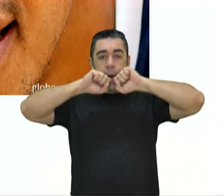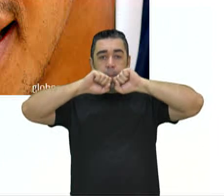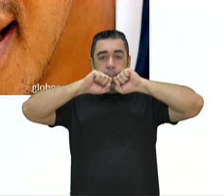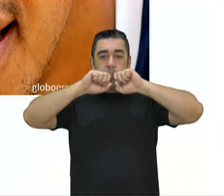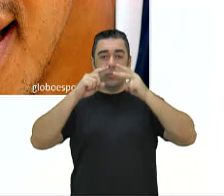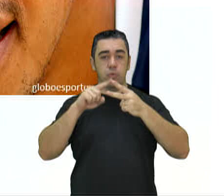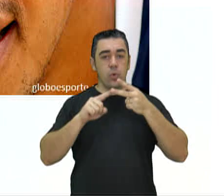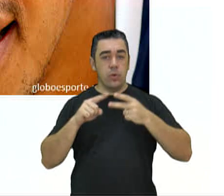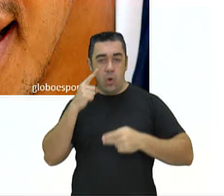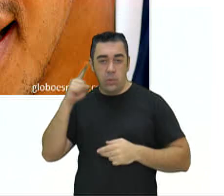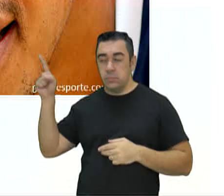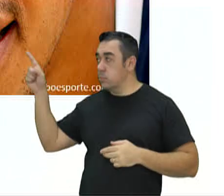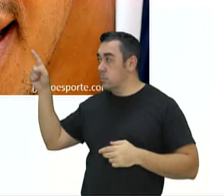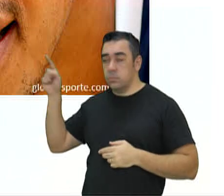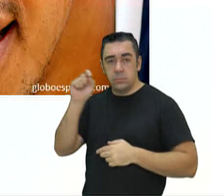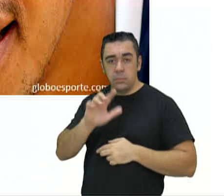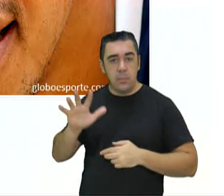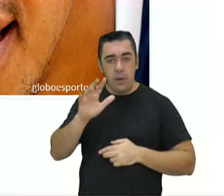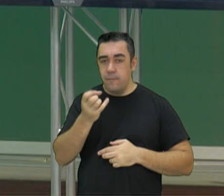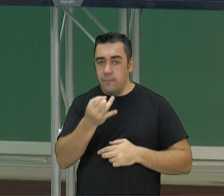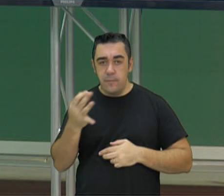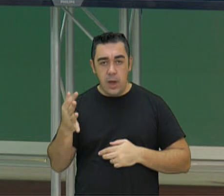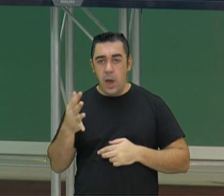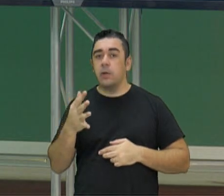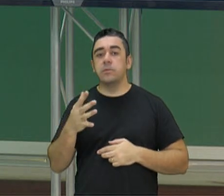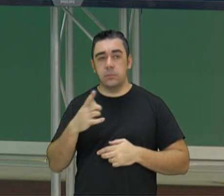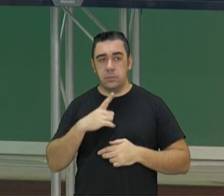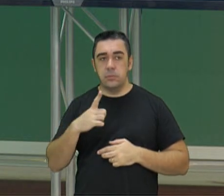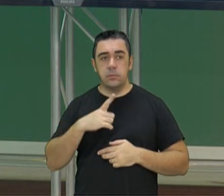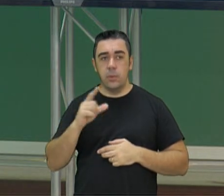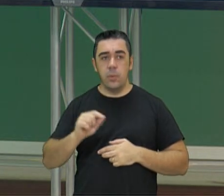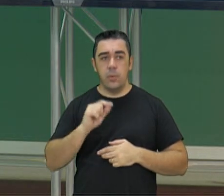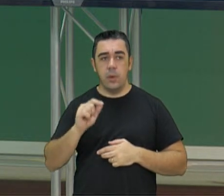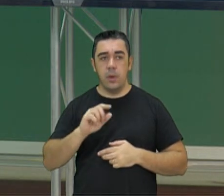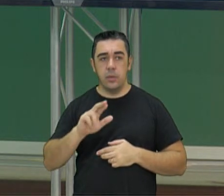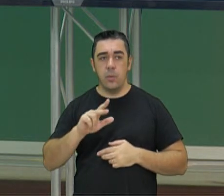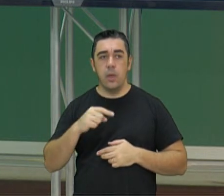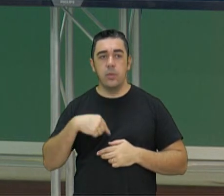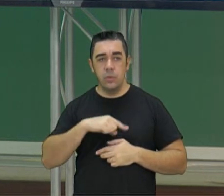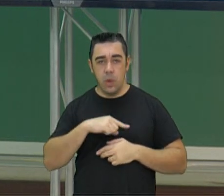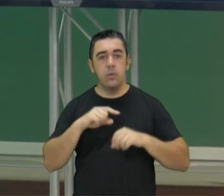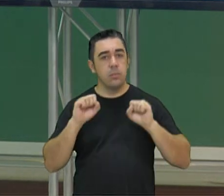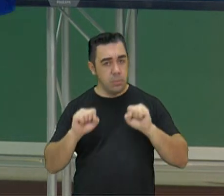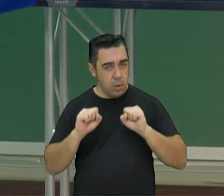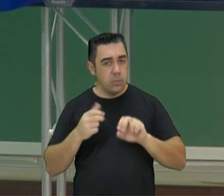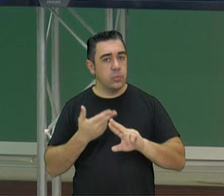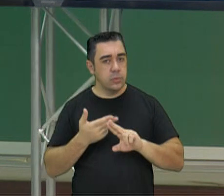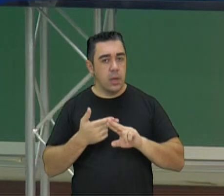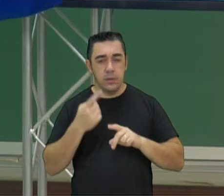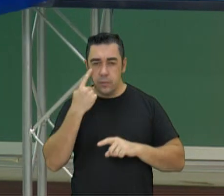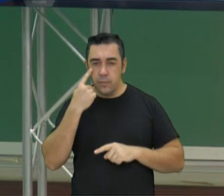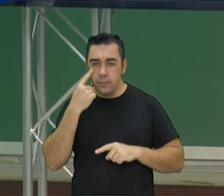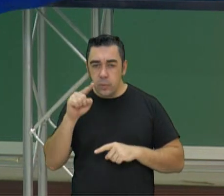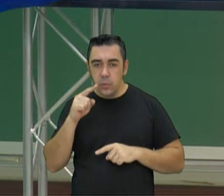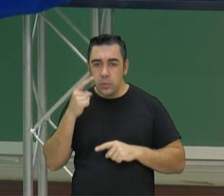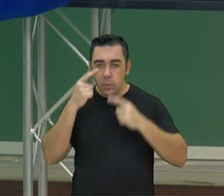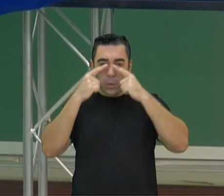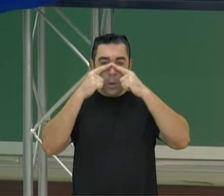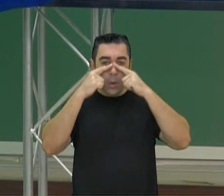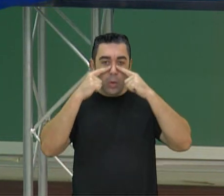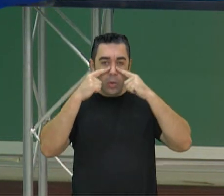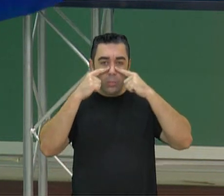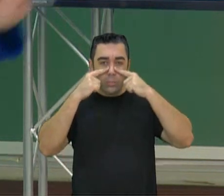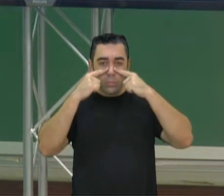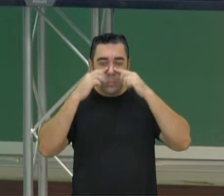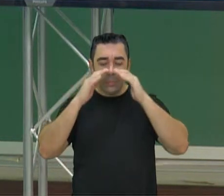nessa imagem aqui, muitos atletas, principalmente, não que pessoas como nós não possamos usar, né? Mas principalmente atletas, como vocês